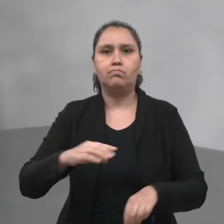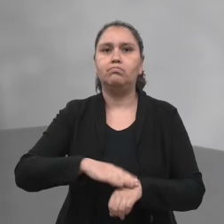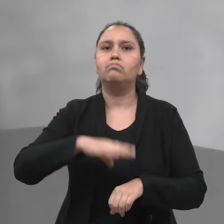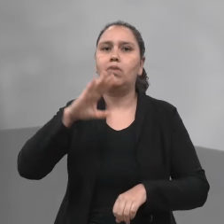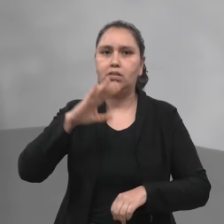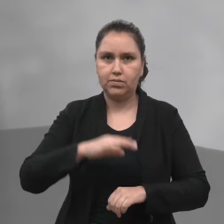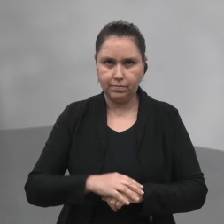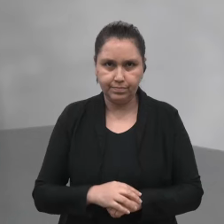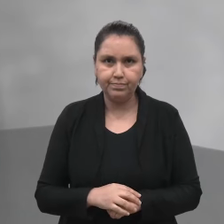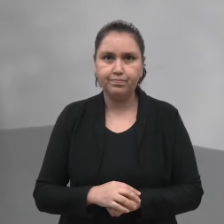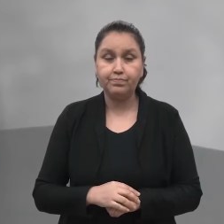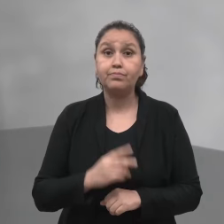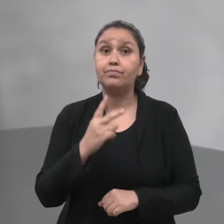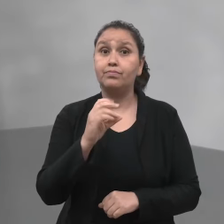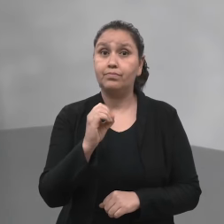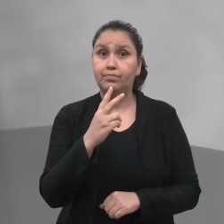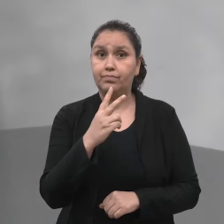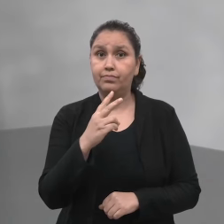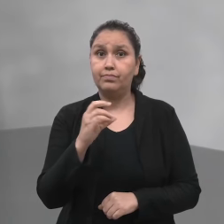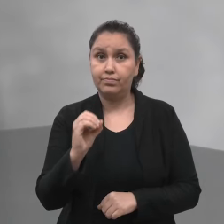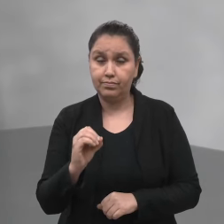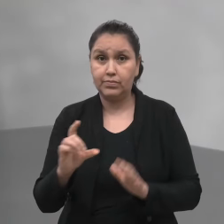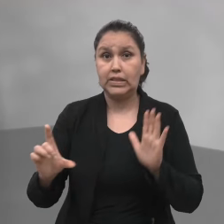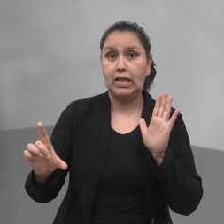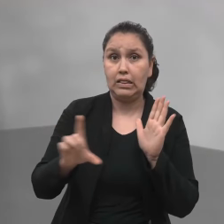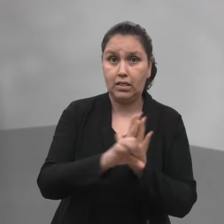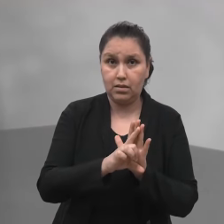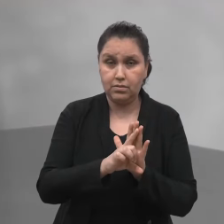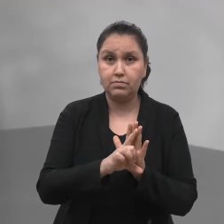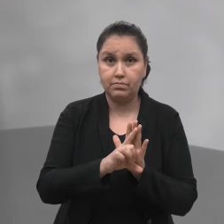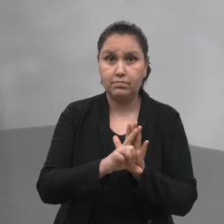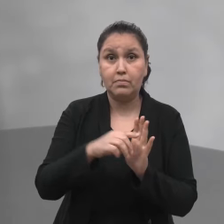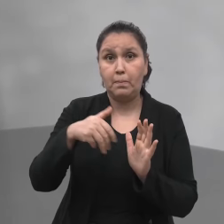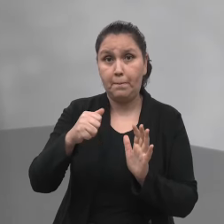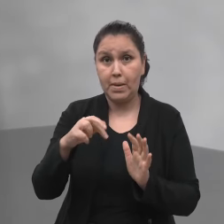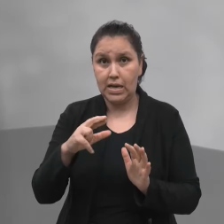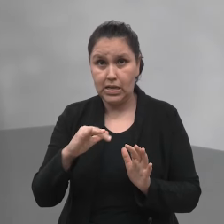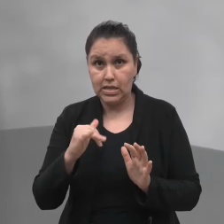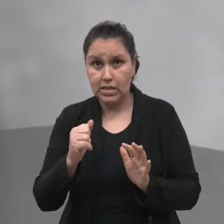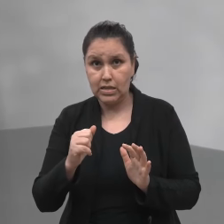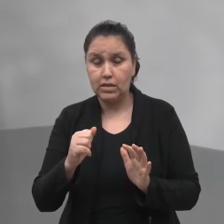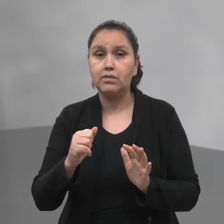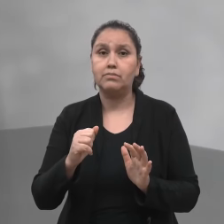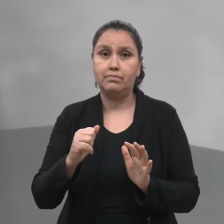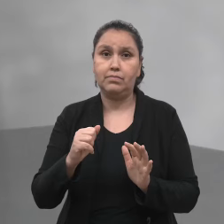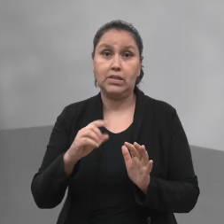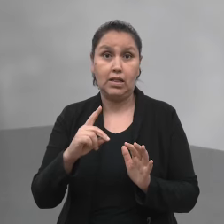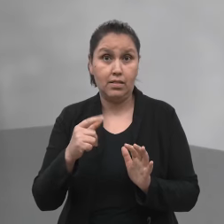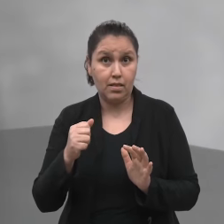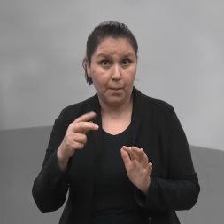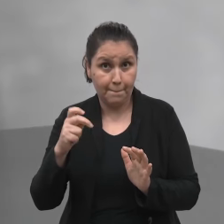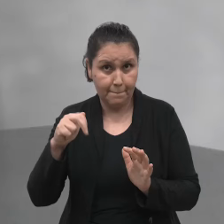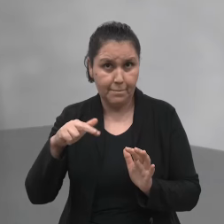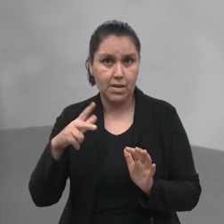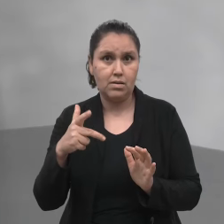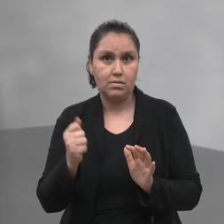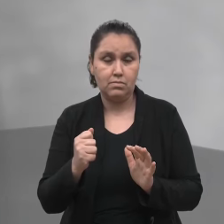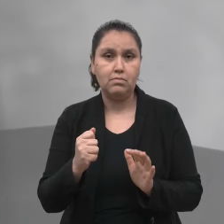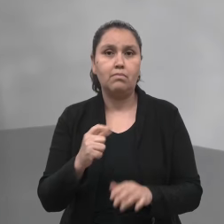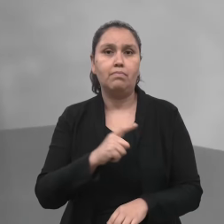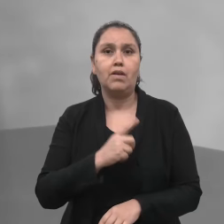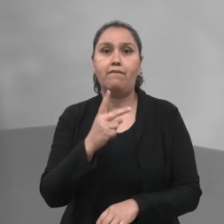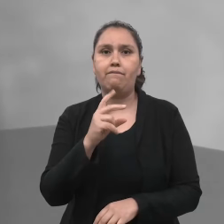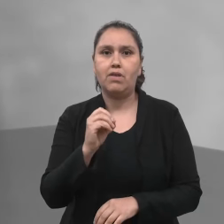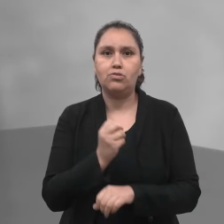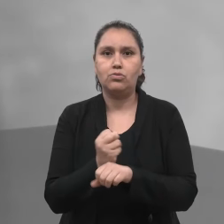Em 2026, a Lei Maria da Penha completa 20 anos. 2 décadas de uma legislação que mudou a forma